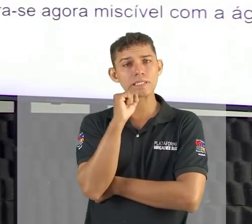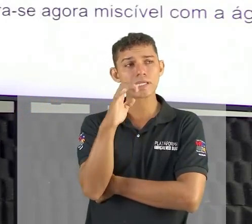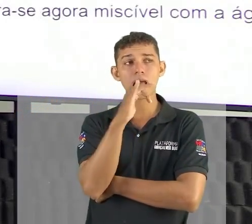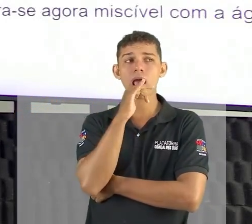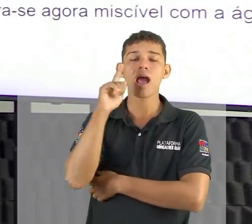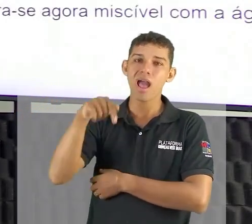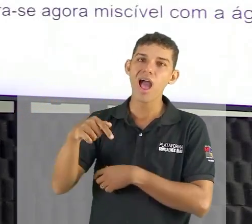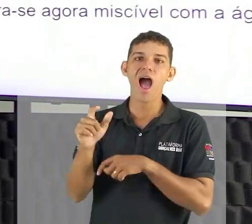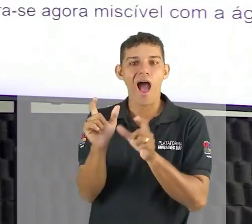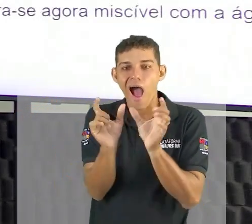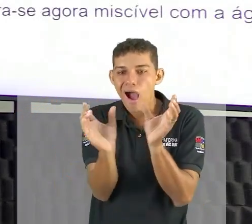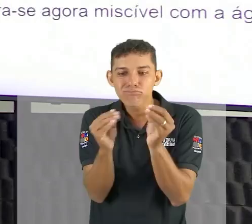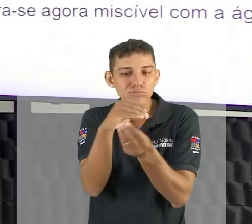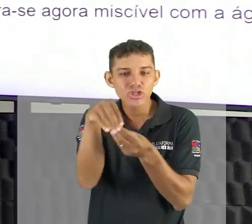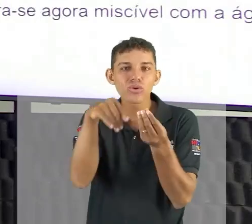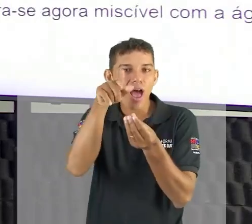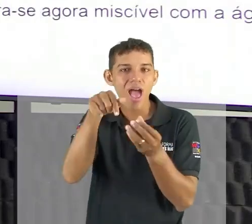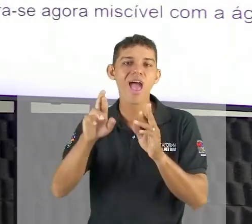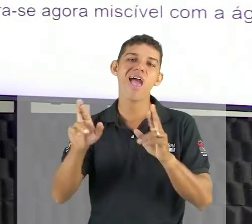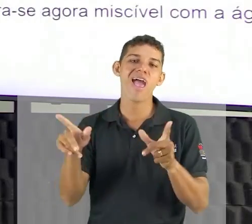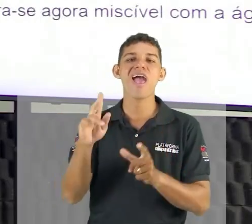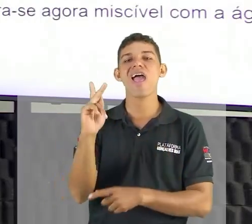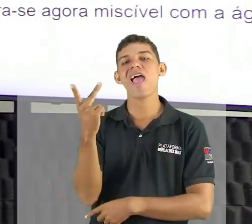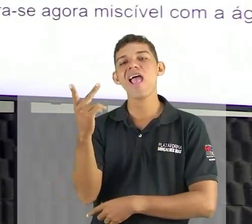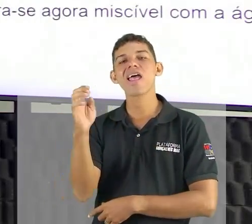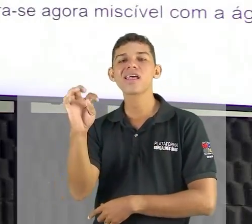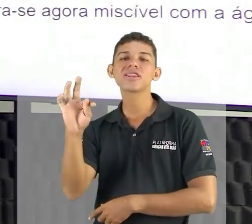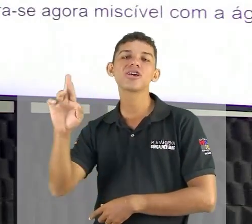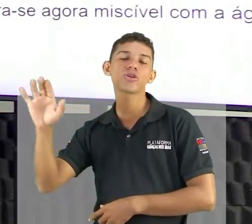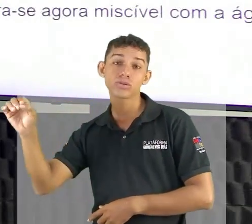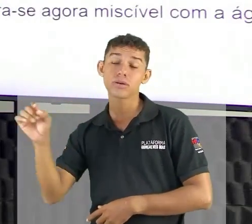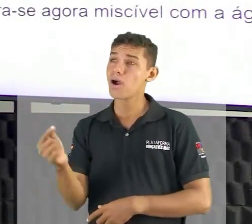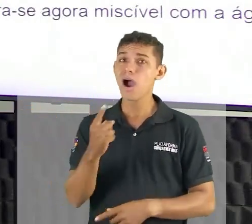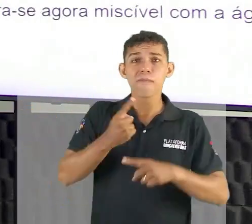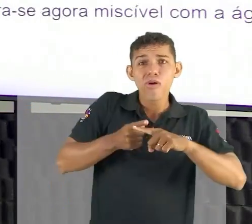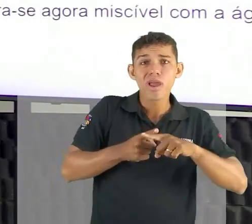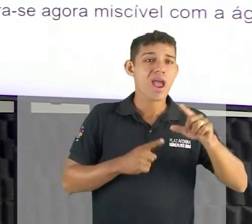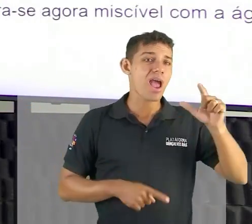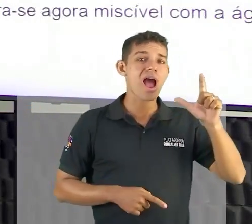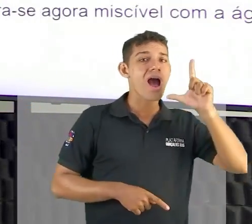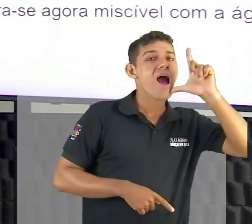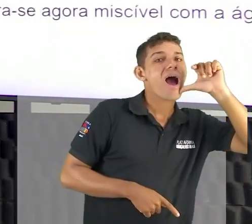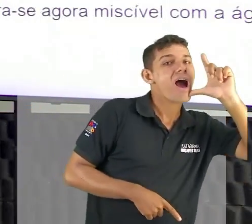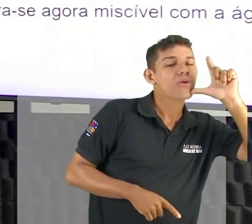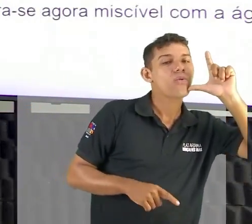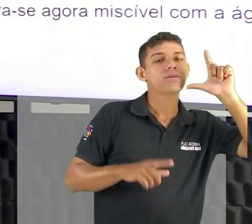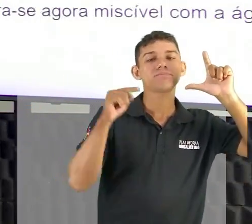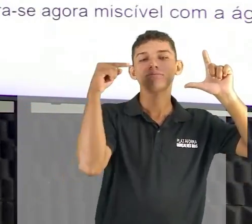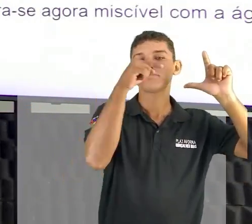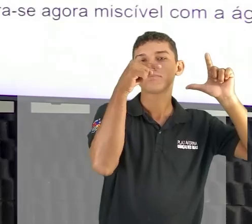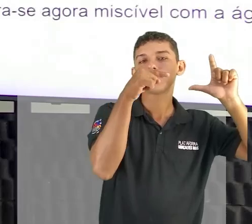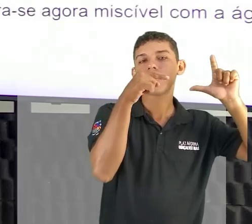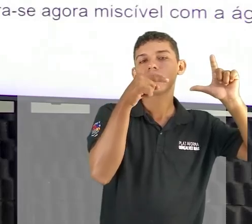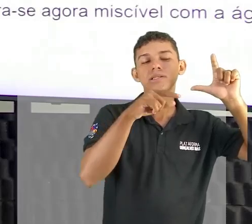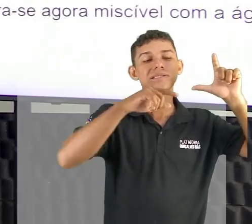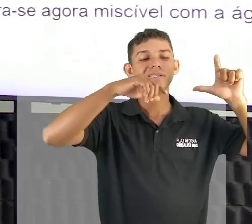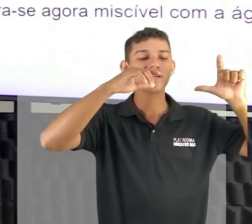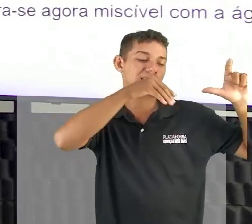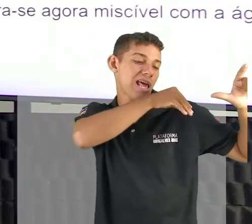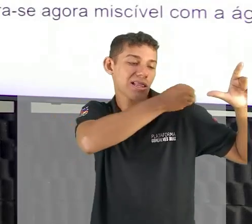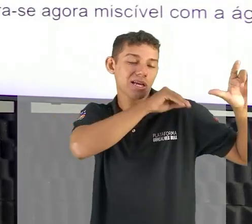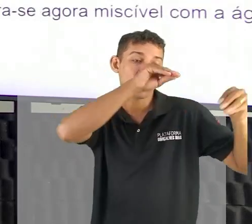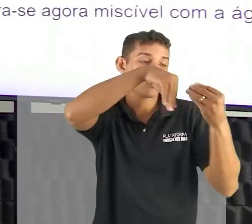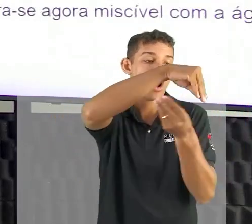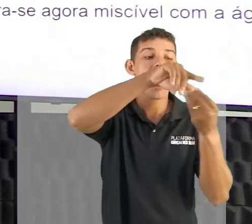mistura seria heterogênea, já que etanol e água é homogêneo, semelhante dissolve semelhante. Porém, aqui a minha